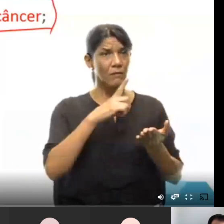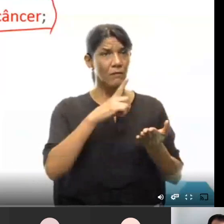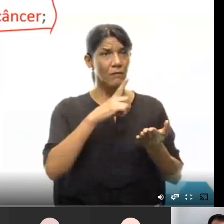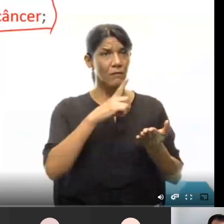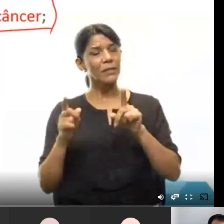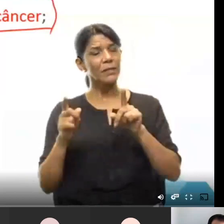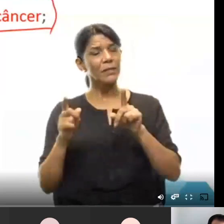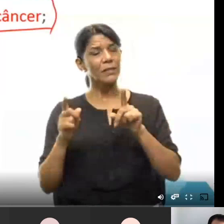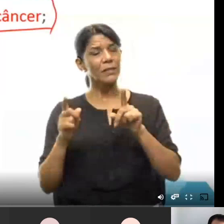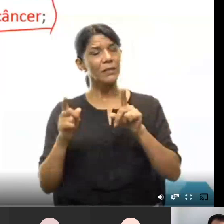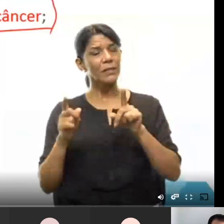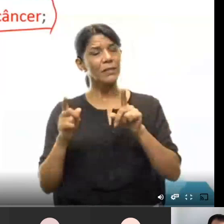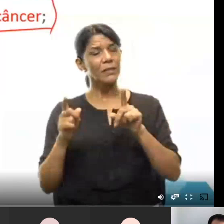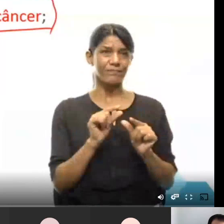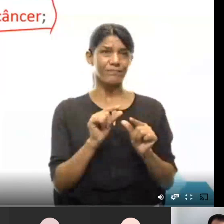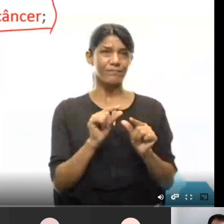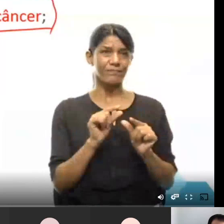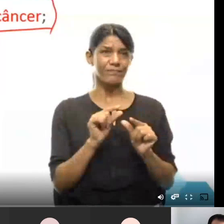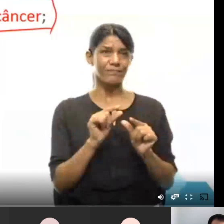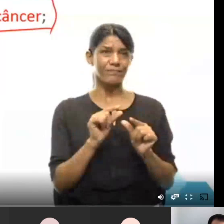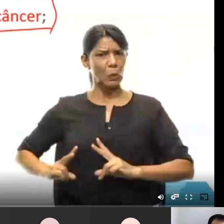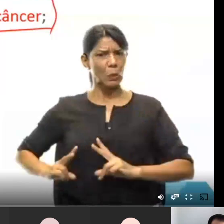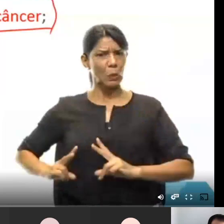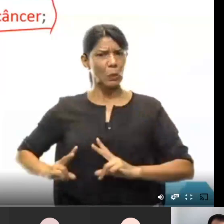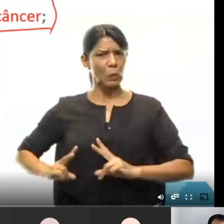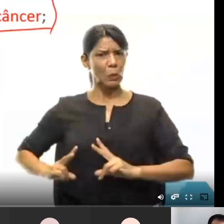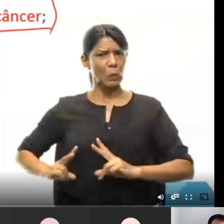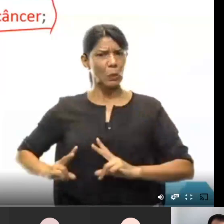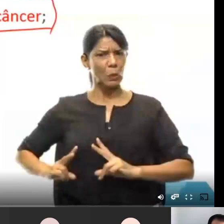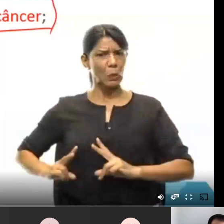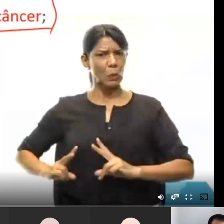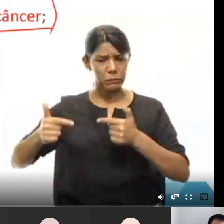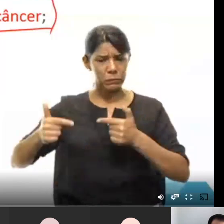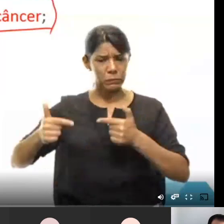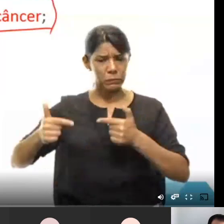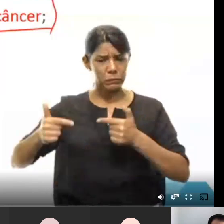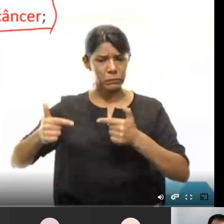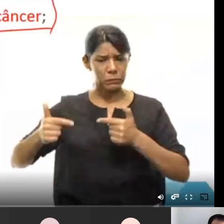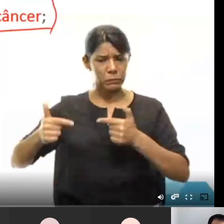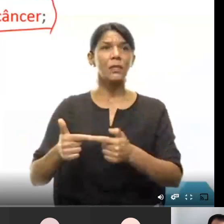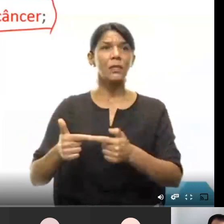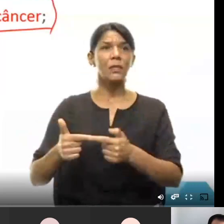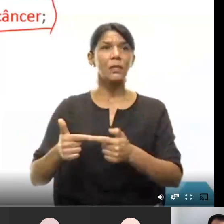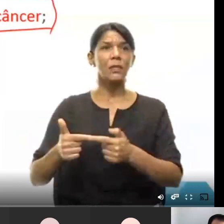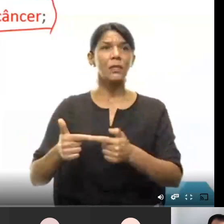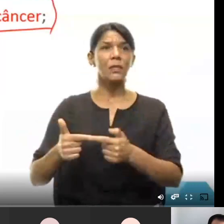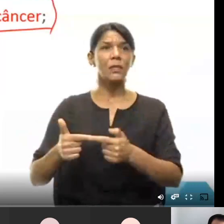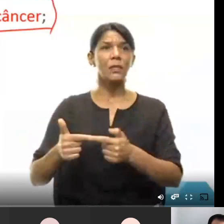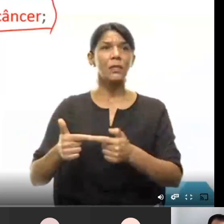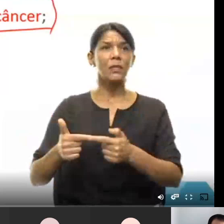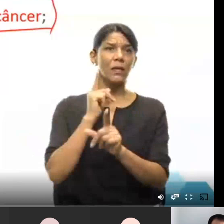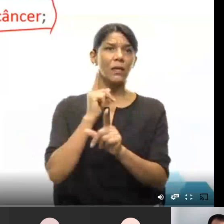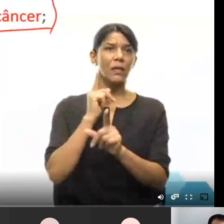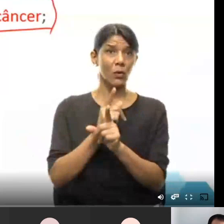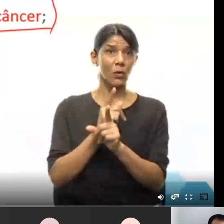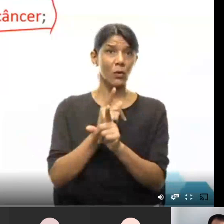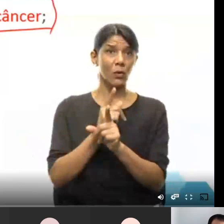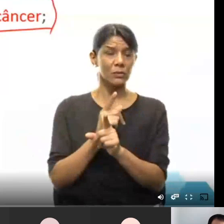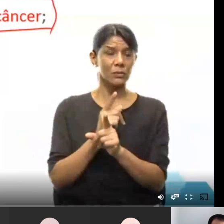menor quantidade. Já num câncer mais avançado, num estágio mais avançado, a detecção